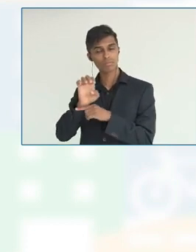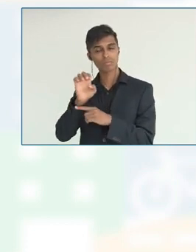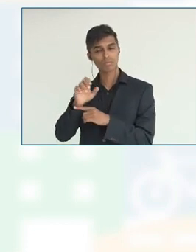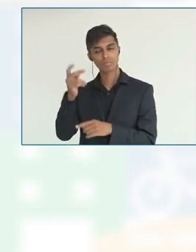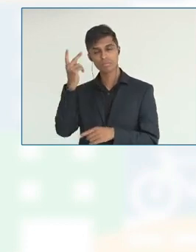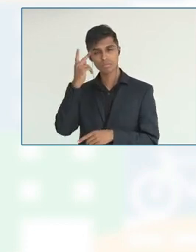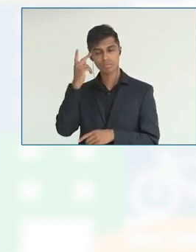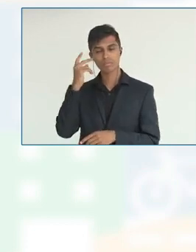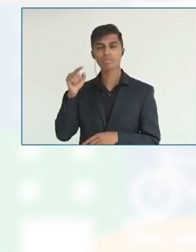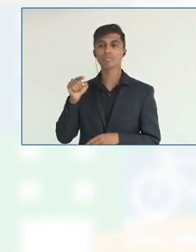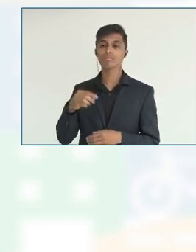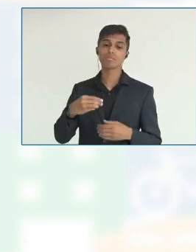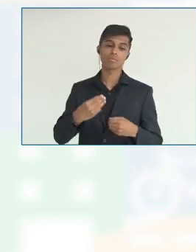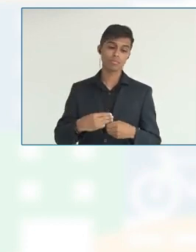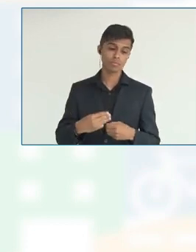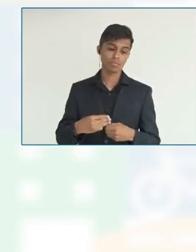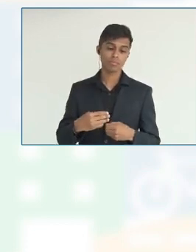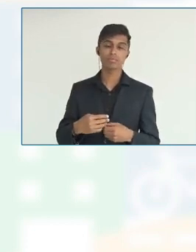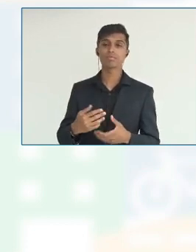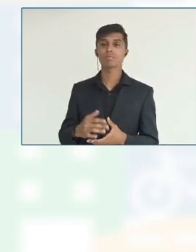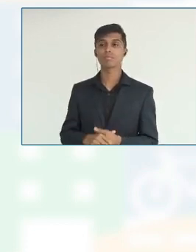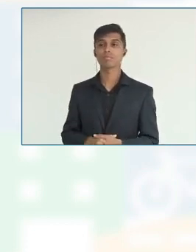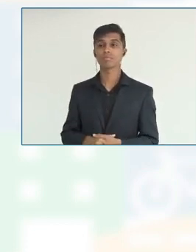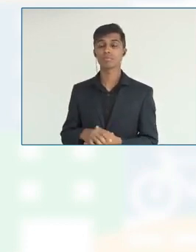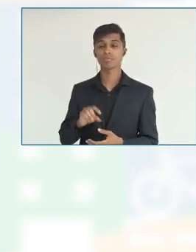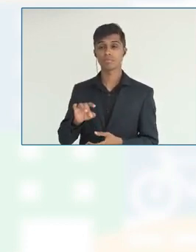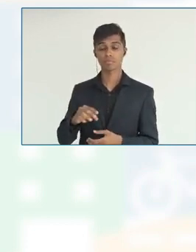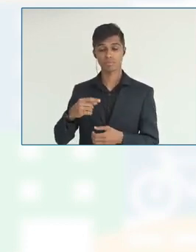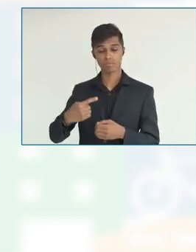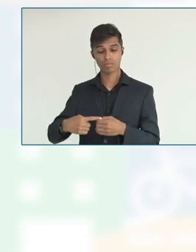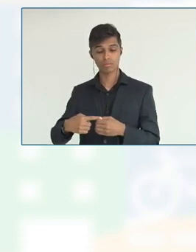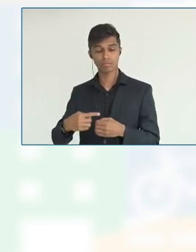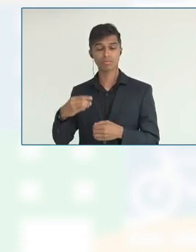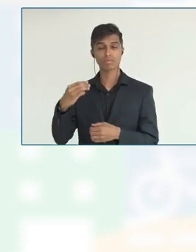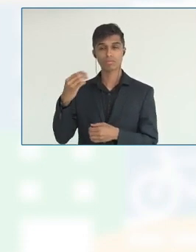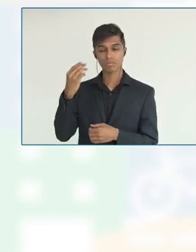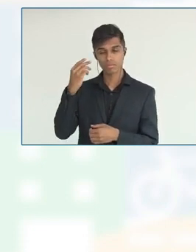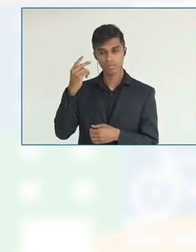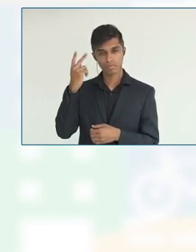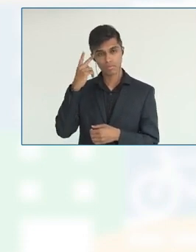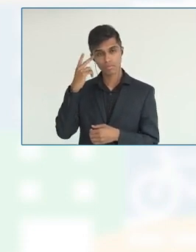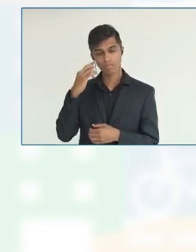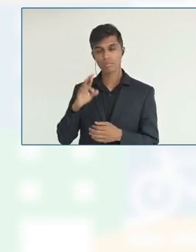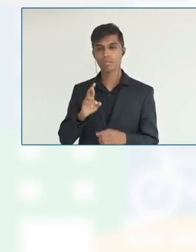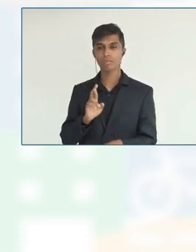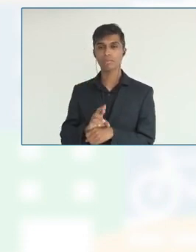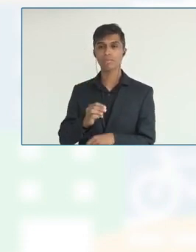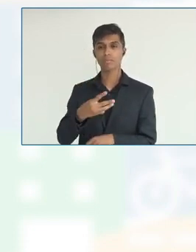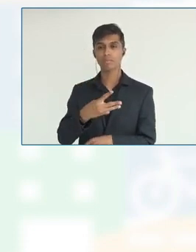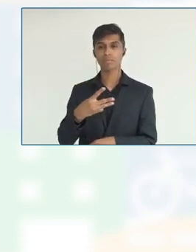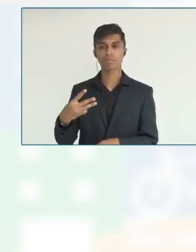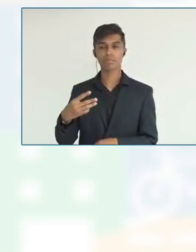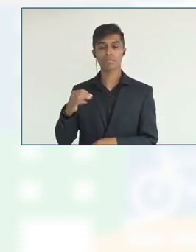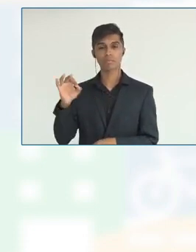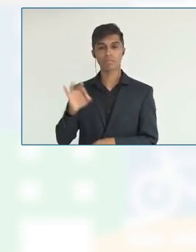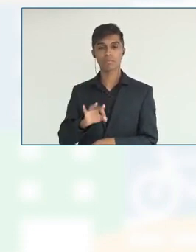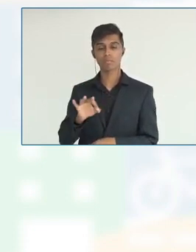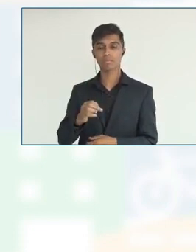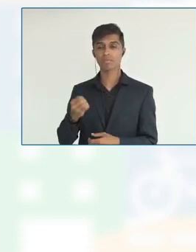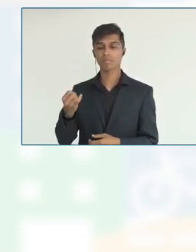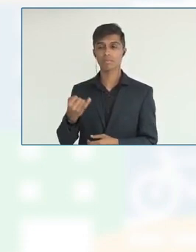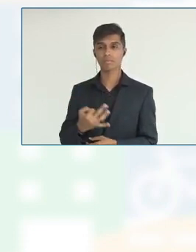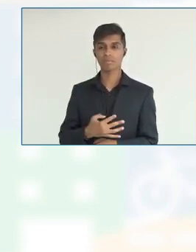o município, né, a cidade de São Paulo, sozinha, representou quase 33% do total das